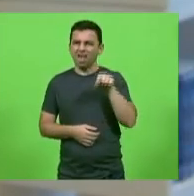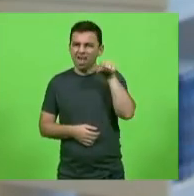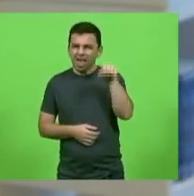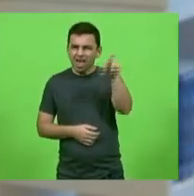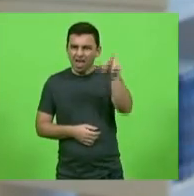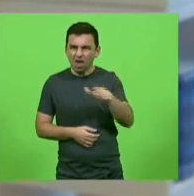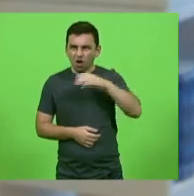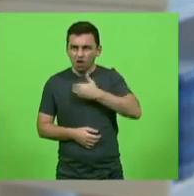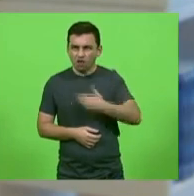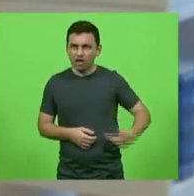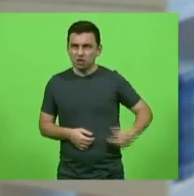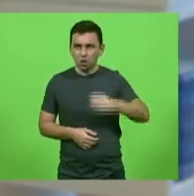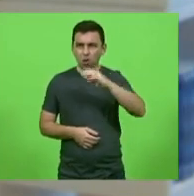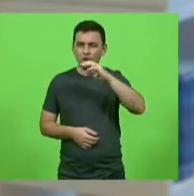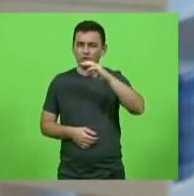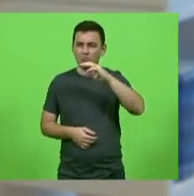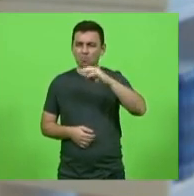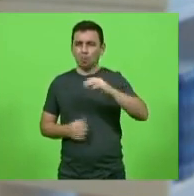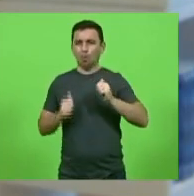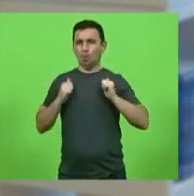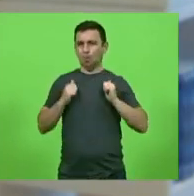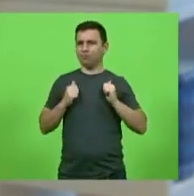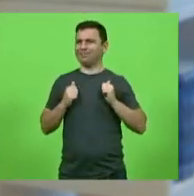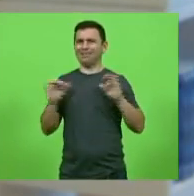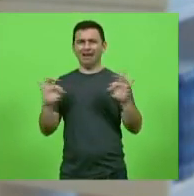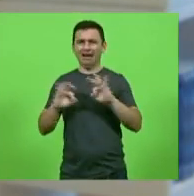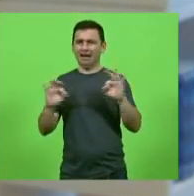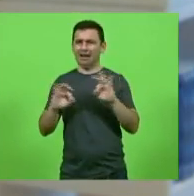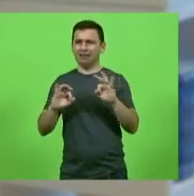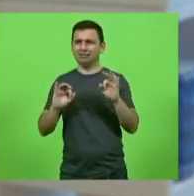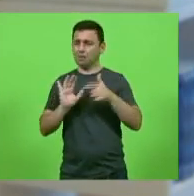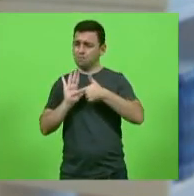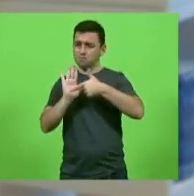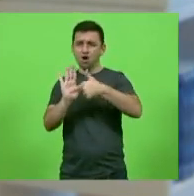concreto? A acusação desmorona frente à realidade dos autos.